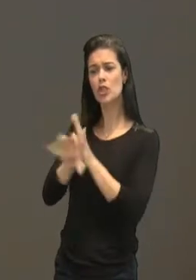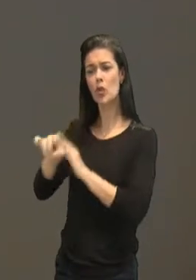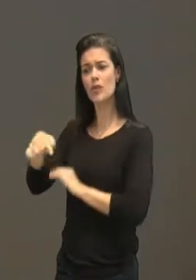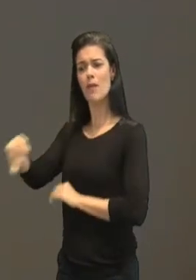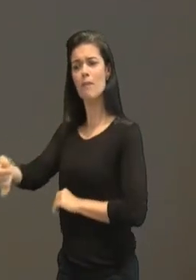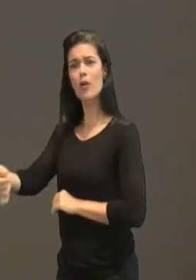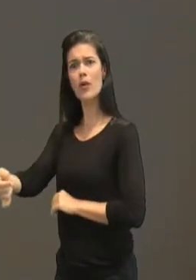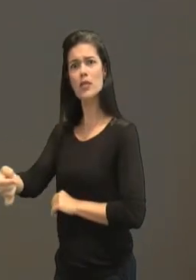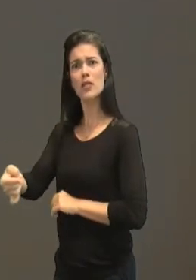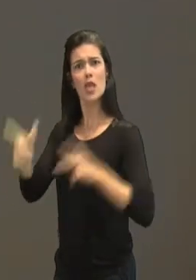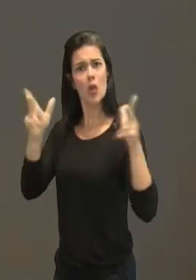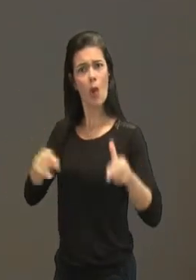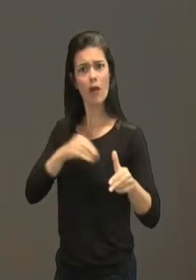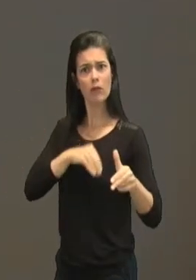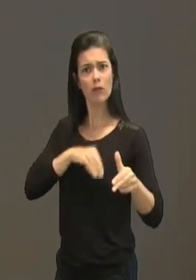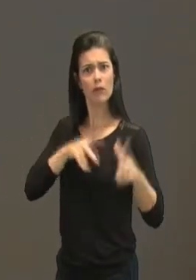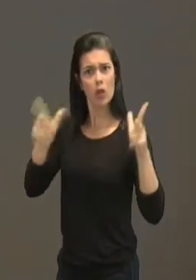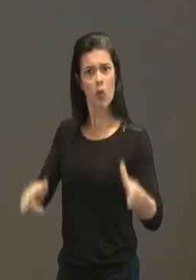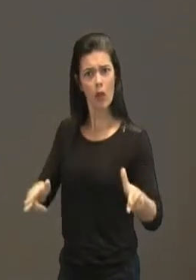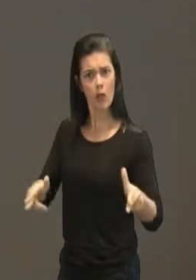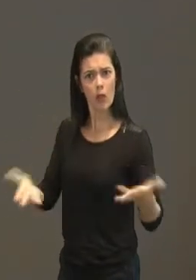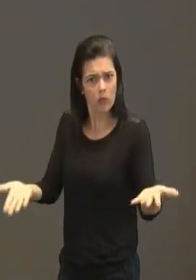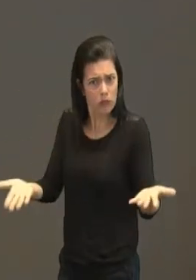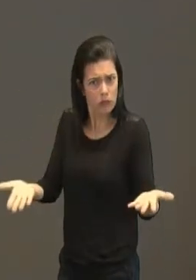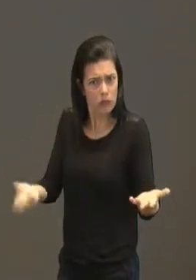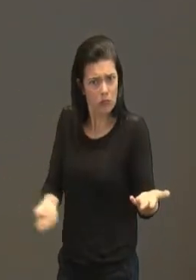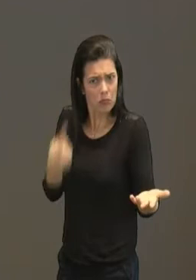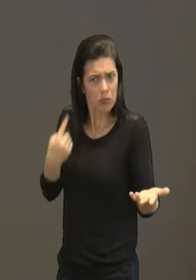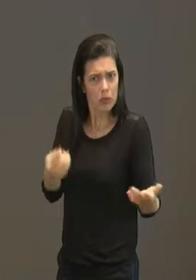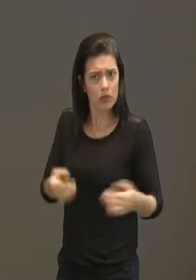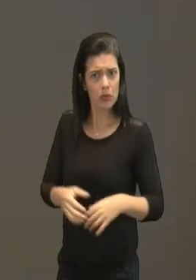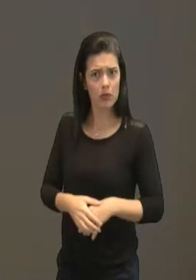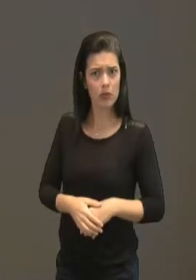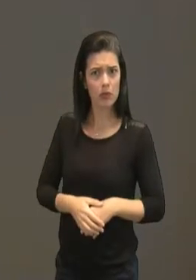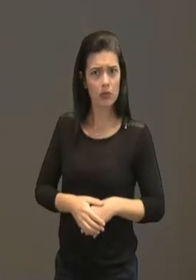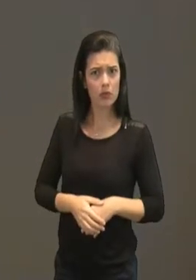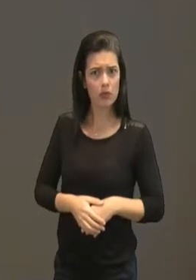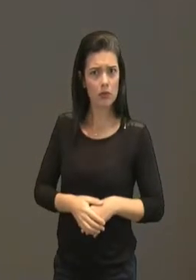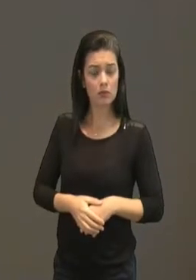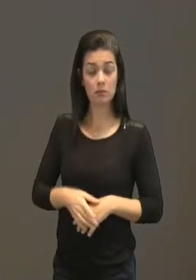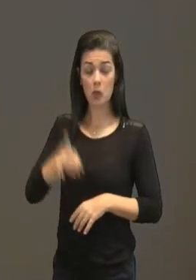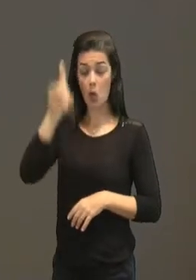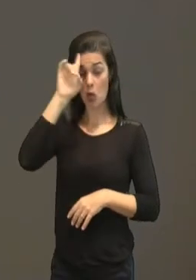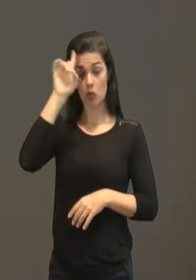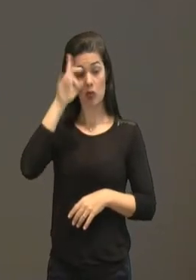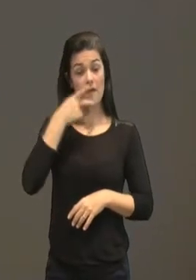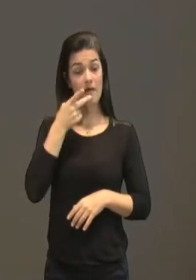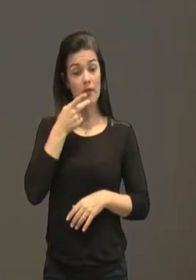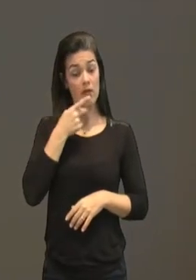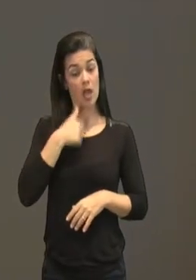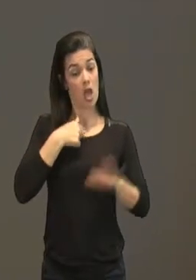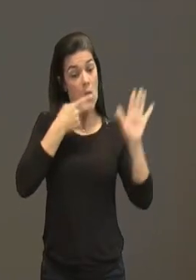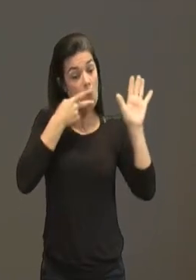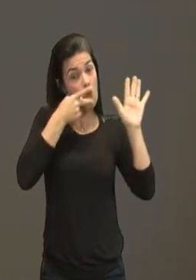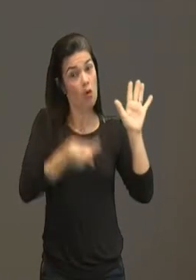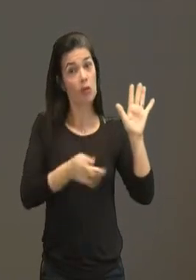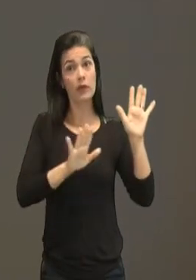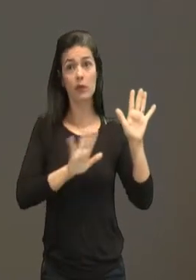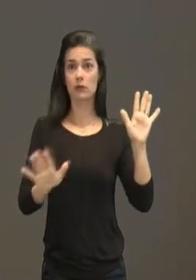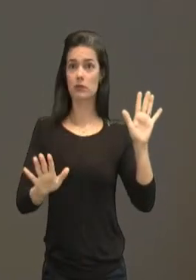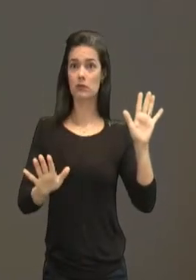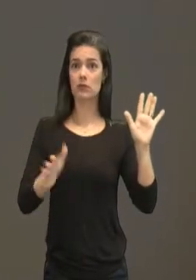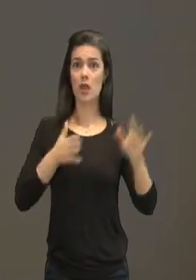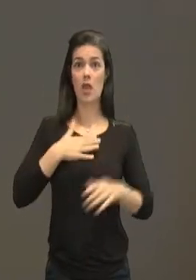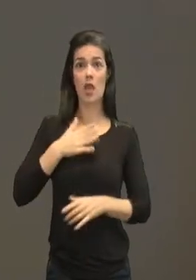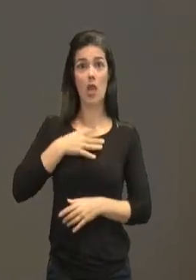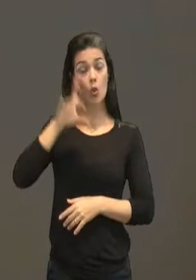quase no final do trabalho. O dono daquele campo então vai dizer que ele tinha feito uma promessa, porque ele era o